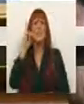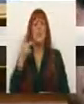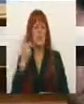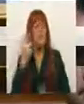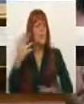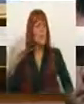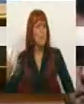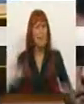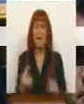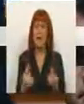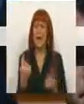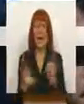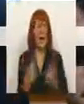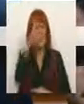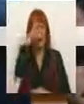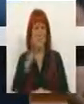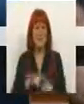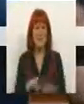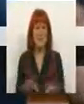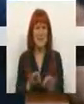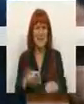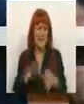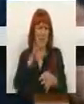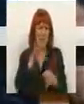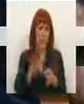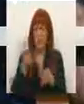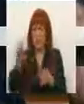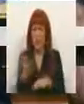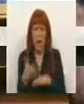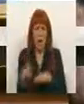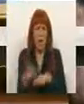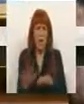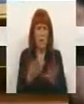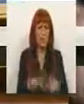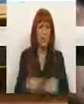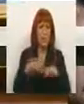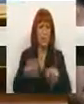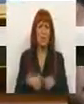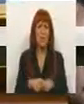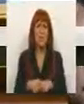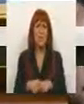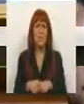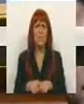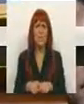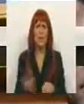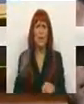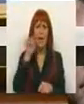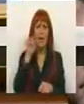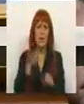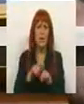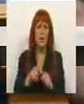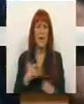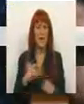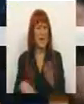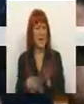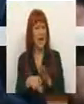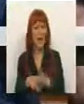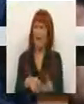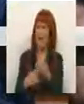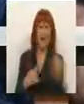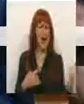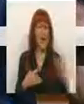nós assistimos é que cada Ministro, de forma avulsa, à margem do Parlamento, sobre o manto protetor do decreto-lei,